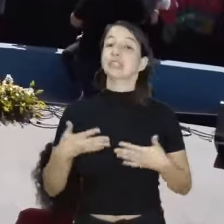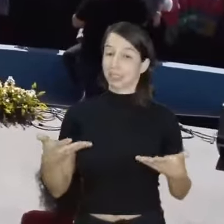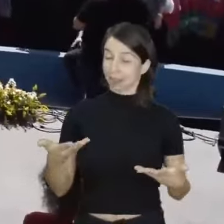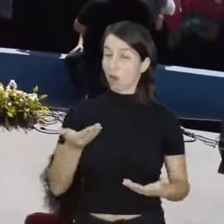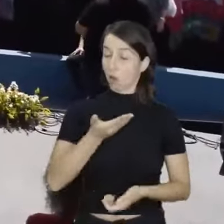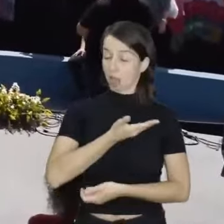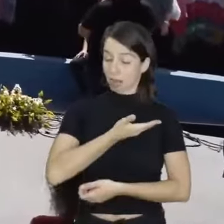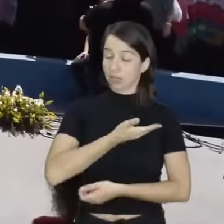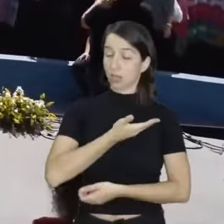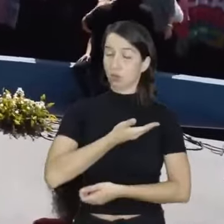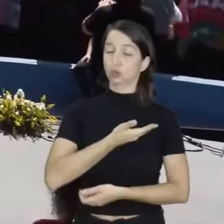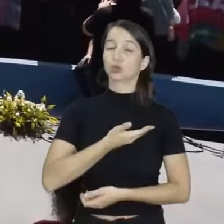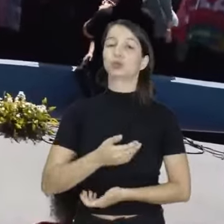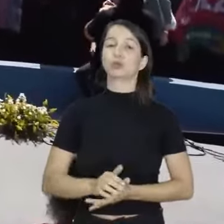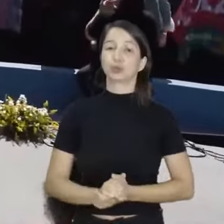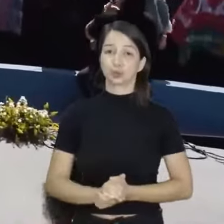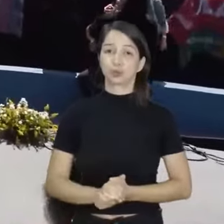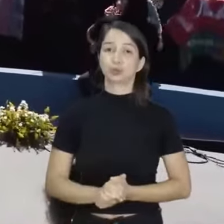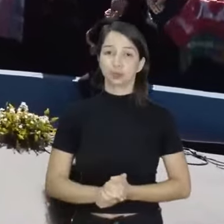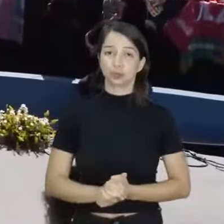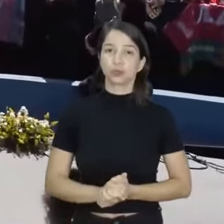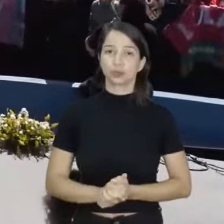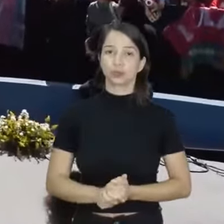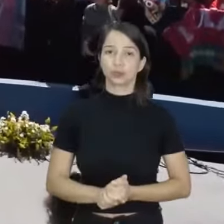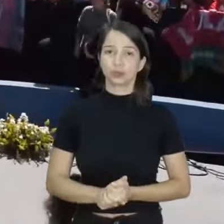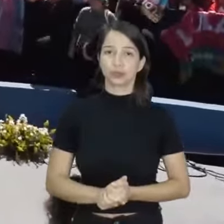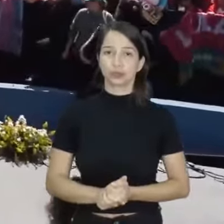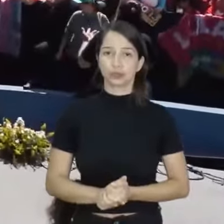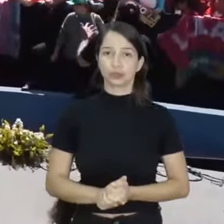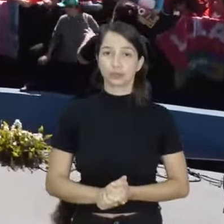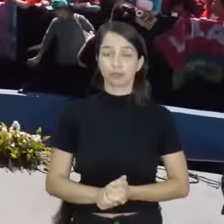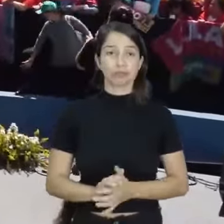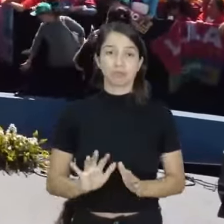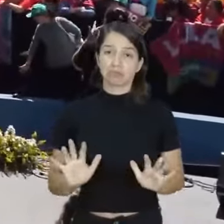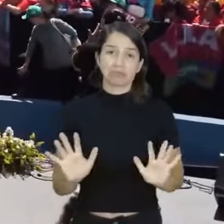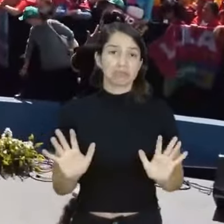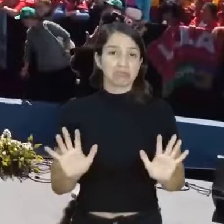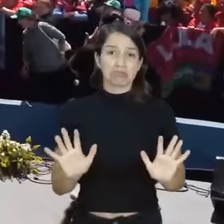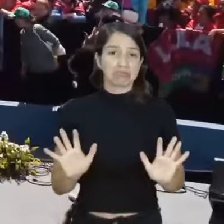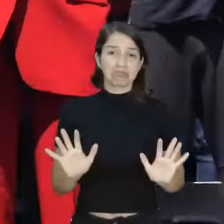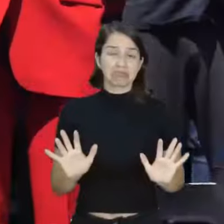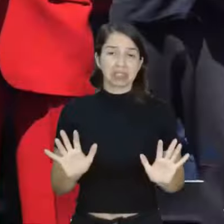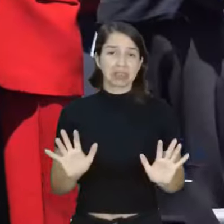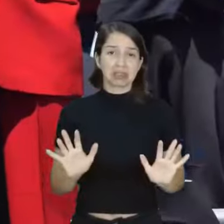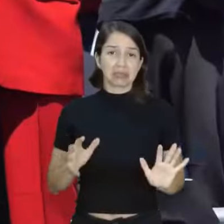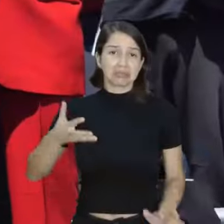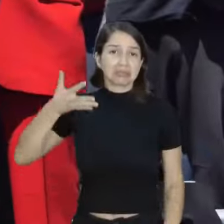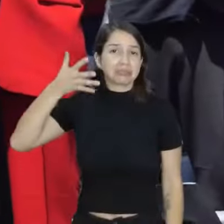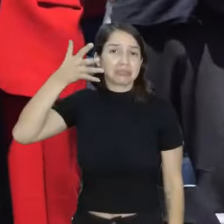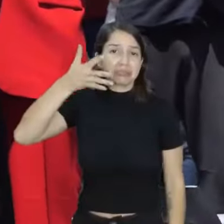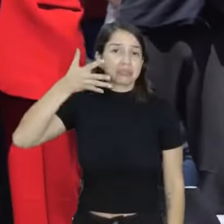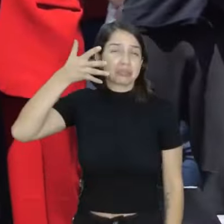eu nem queria falar um assunto que o Décio tocou